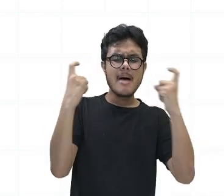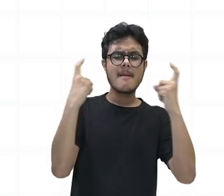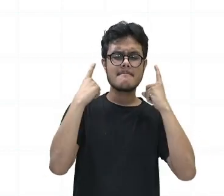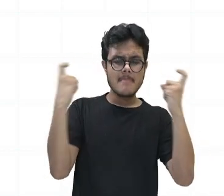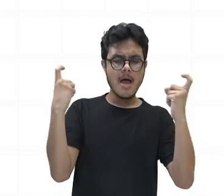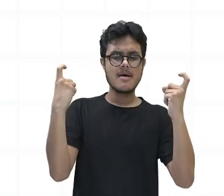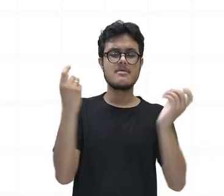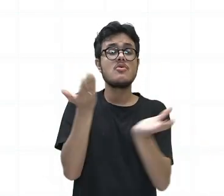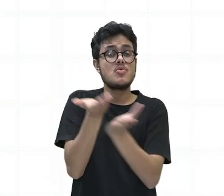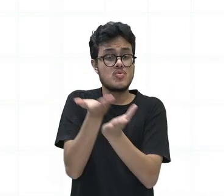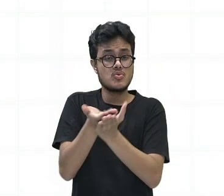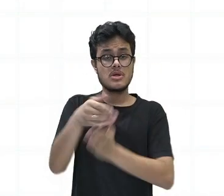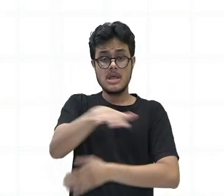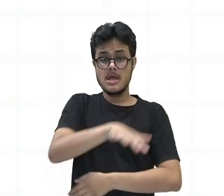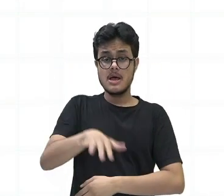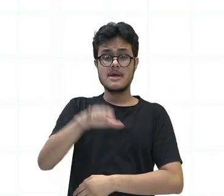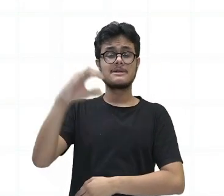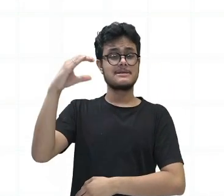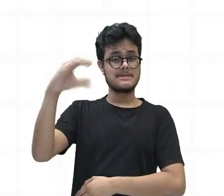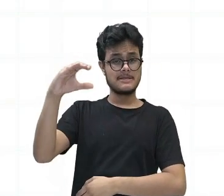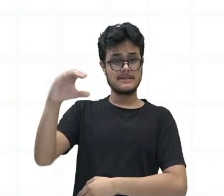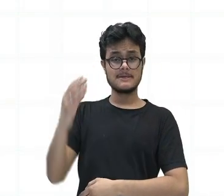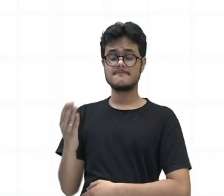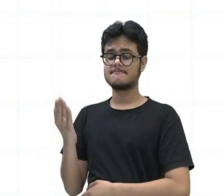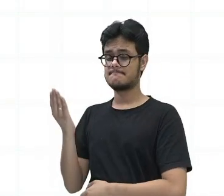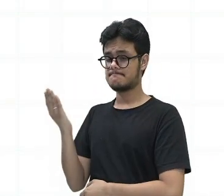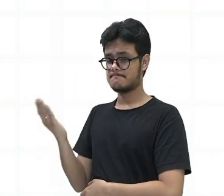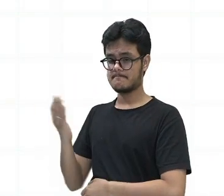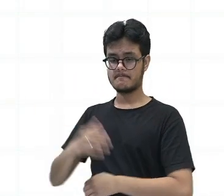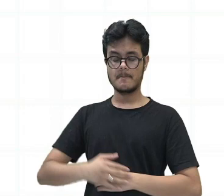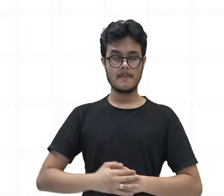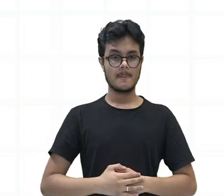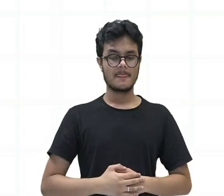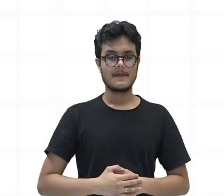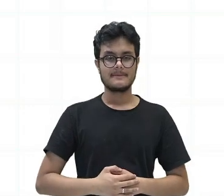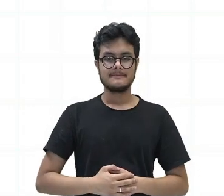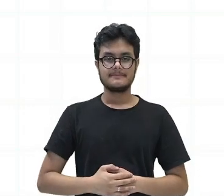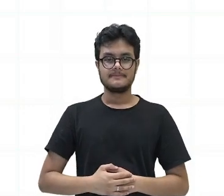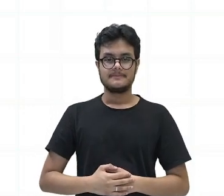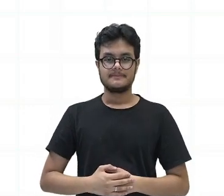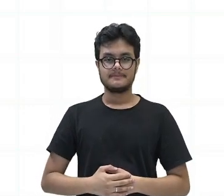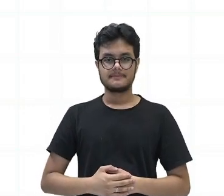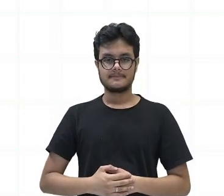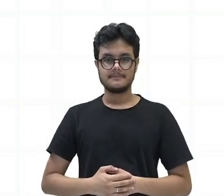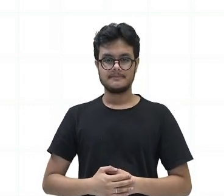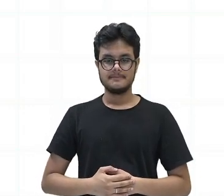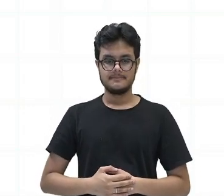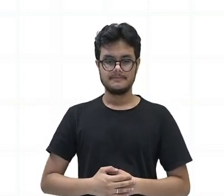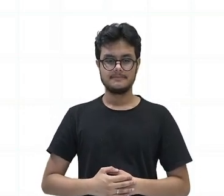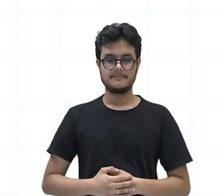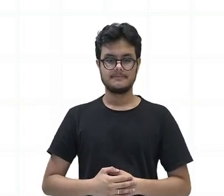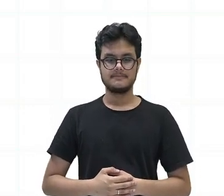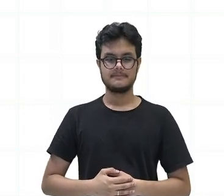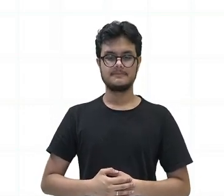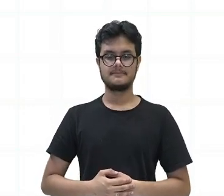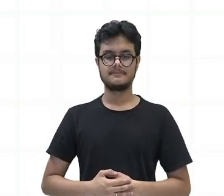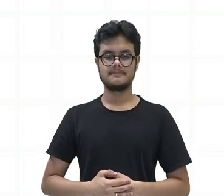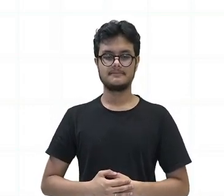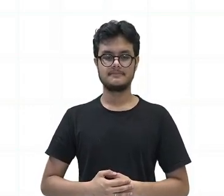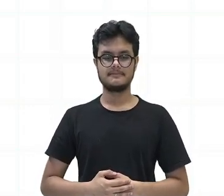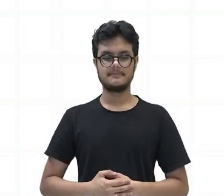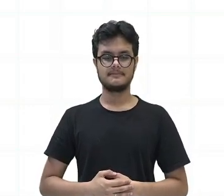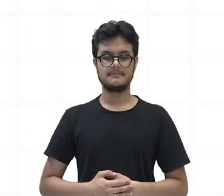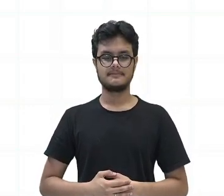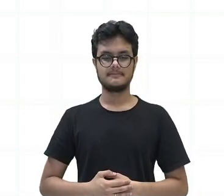instrumentos musicais, certo? Que é o ramo da ciência, olha aqui, o ramo da ciência que